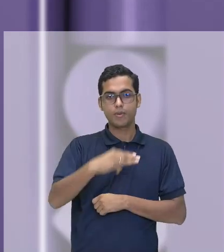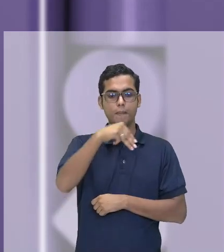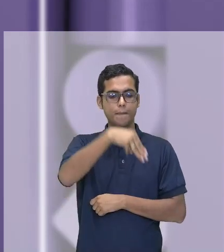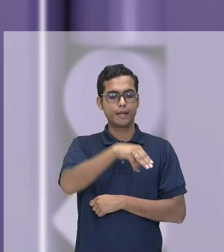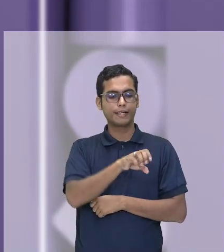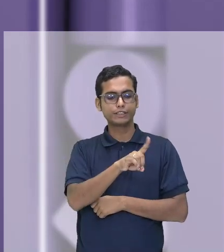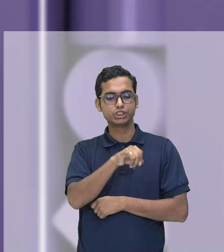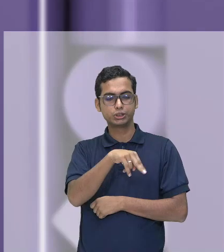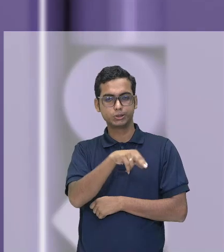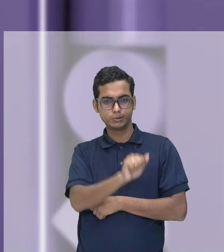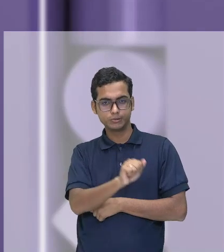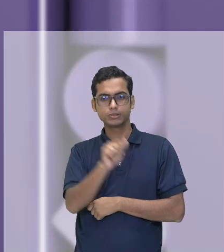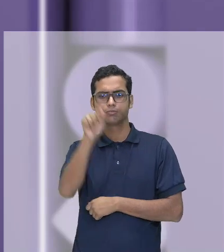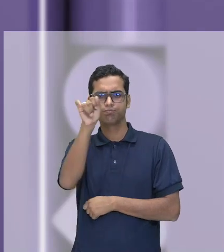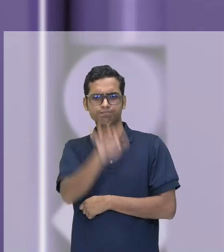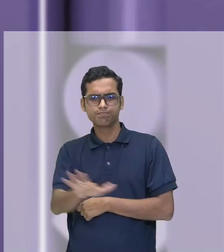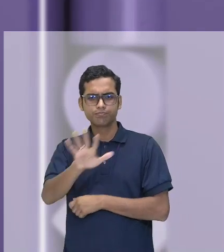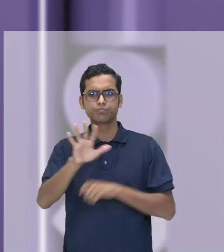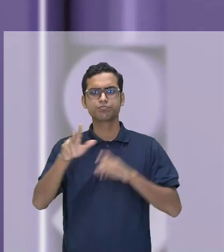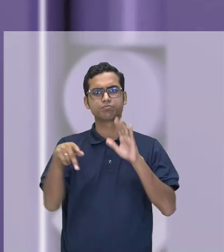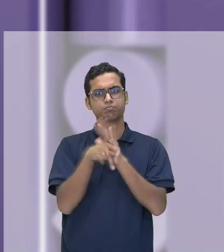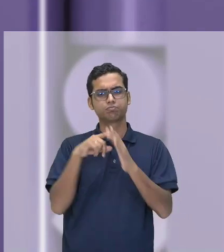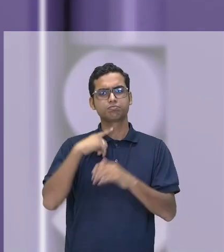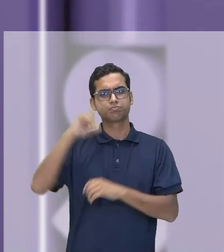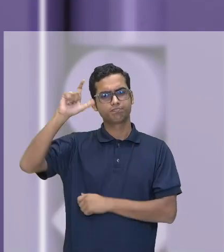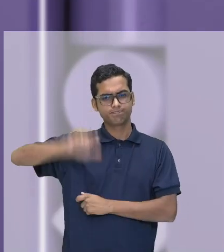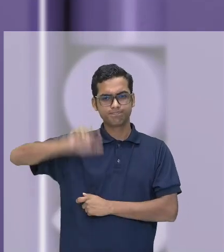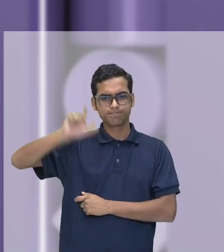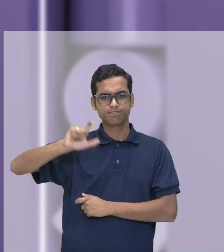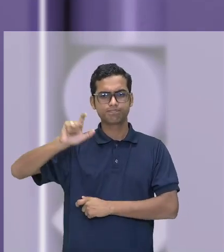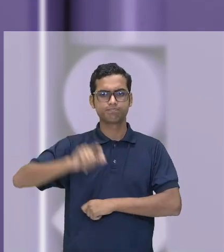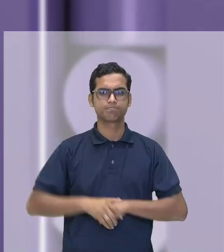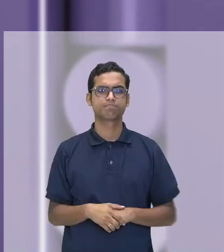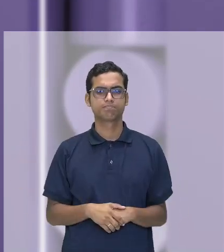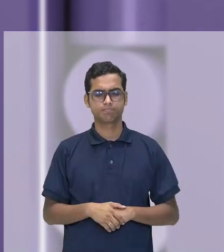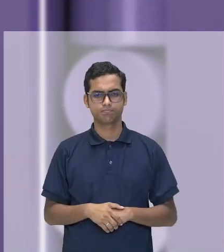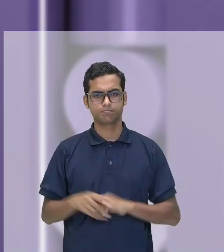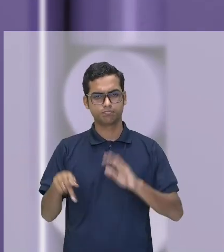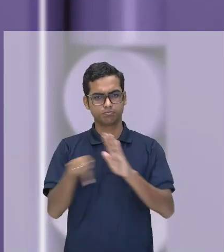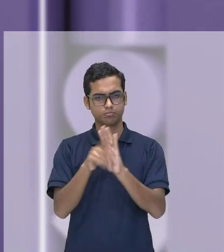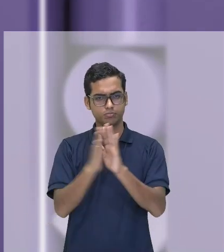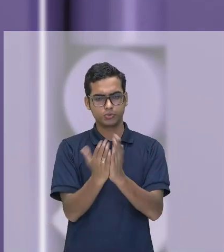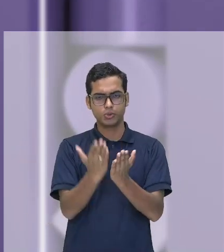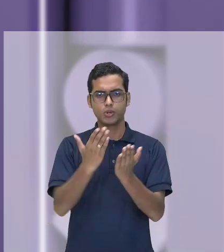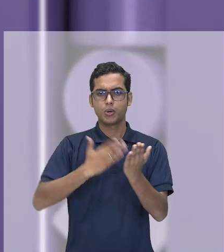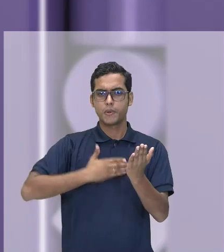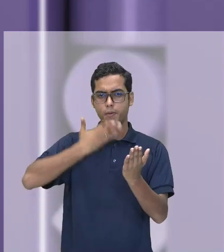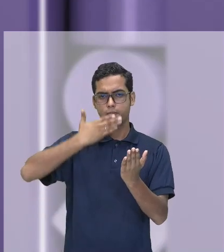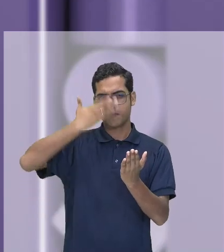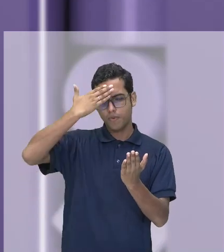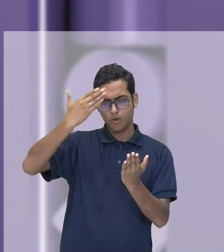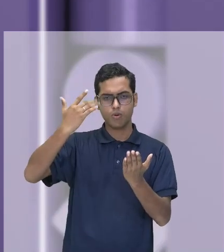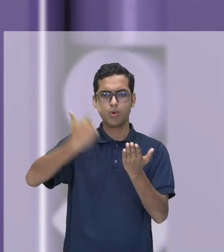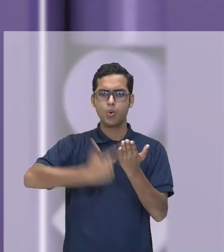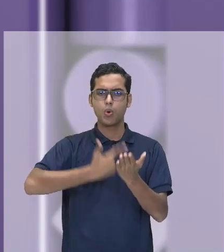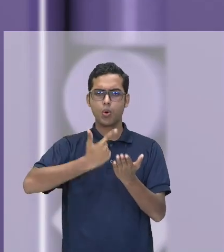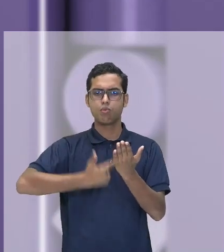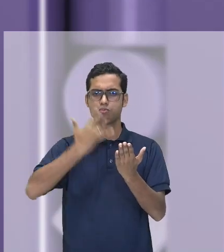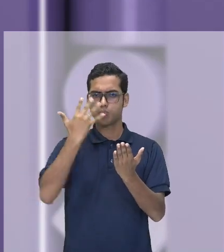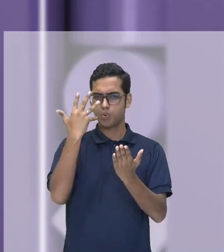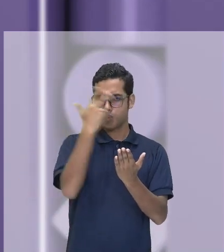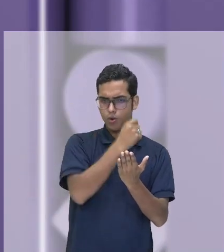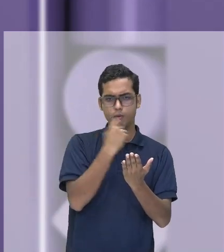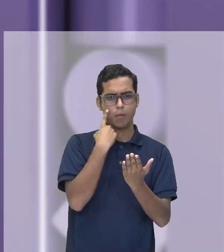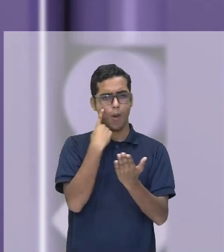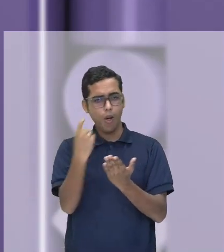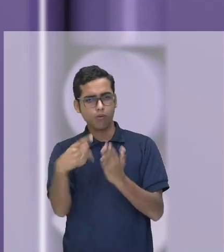poderíamos falar de maneira geral sobre o islamismo, acerca do Alcorão, que é um bonito livro, é um livro muito